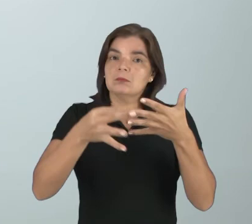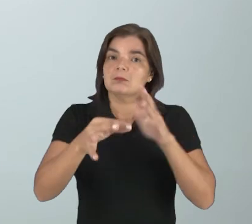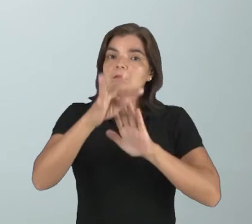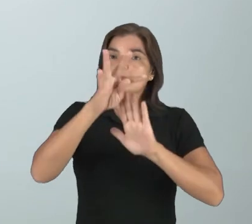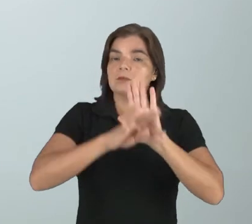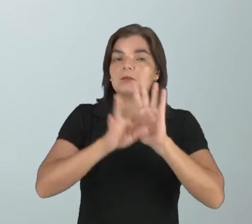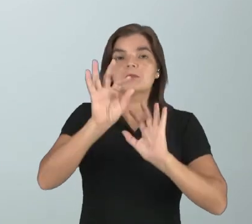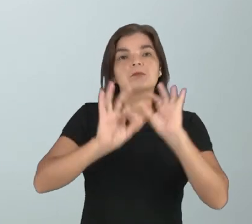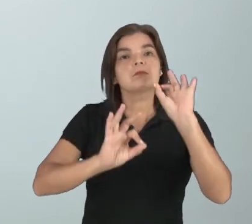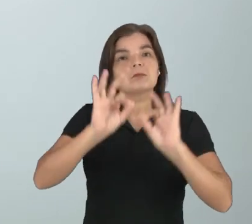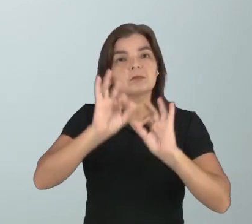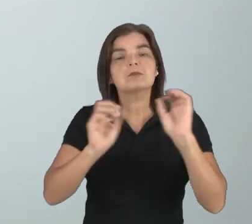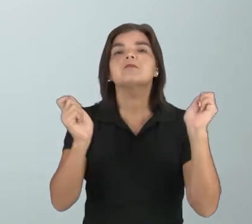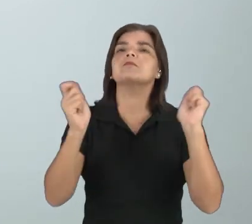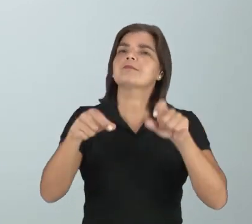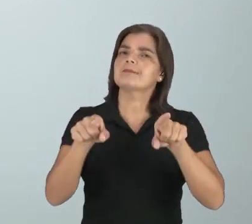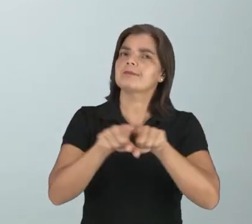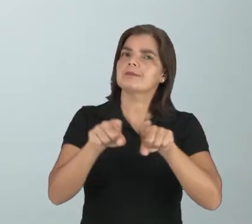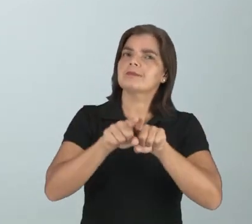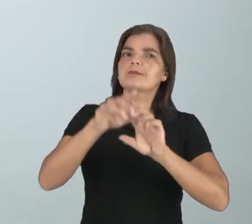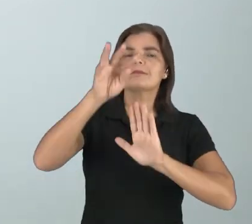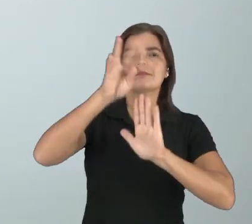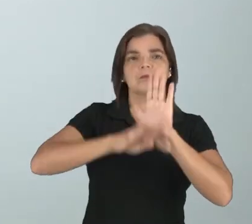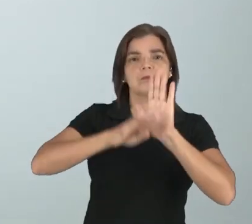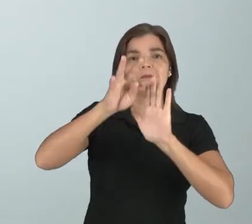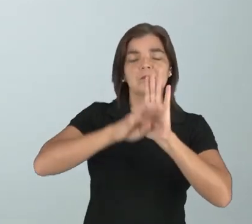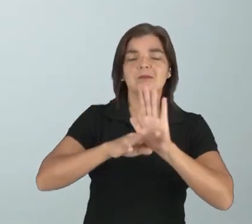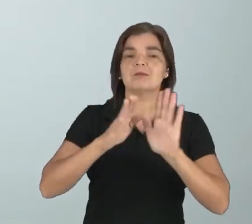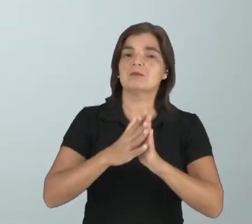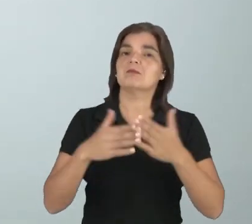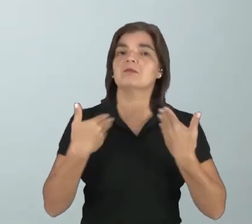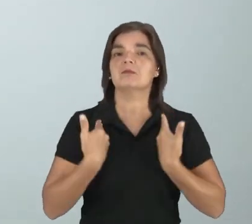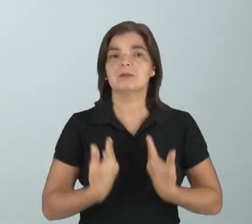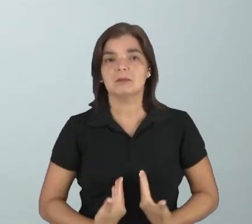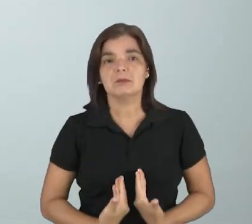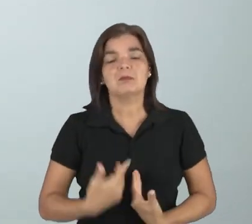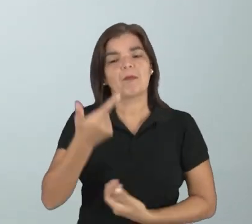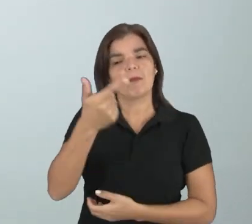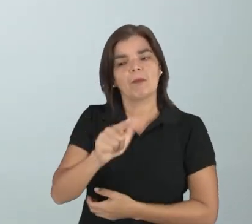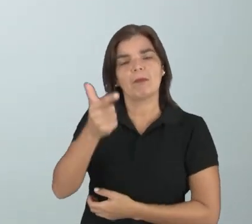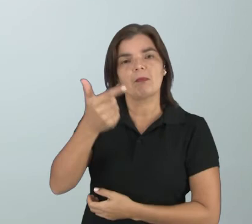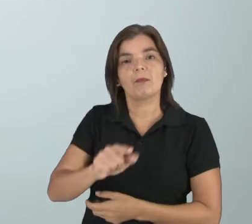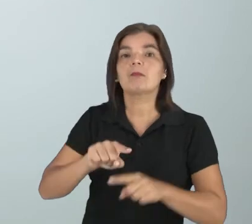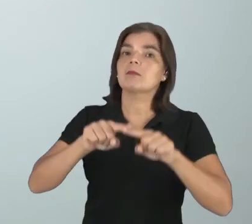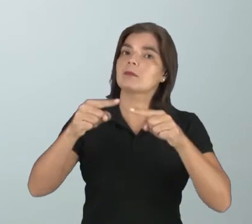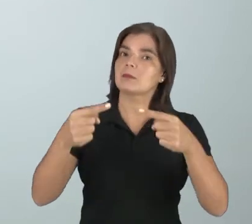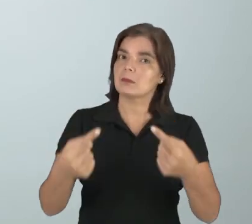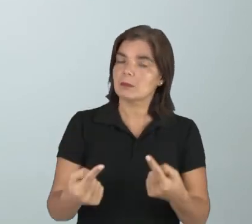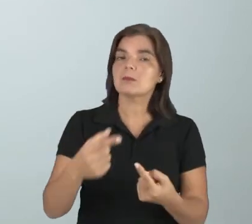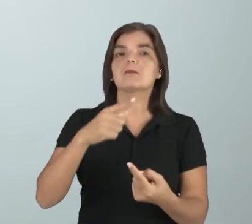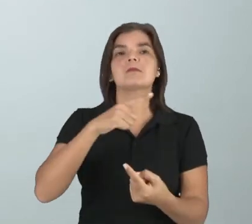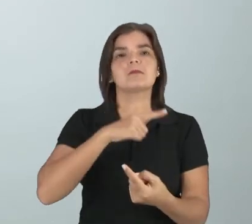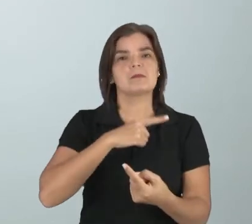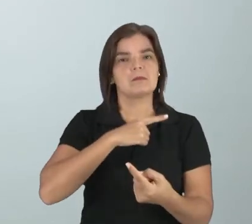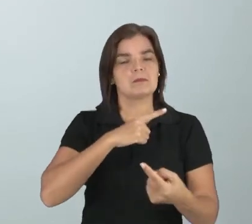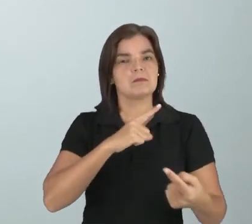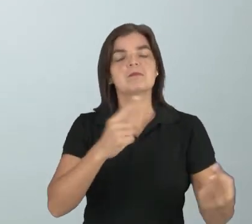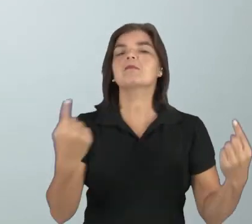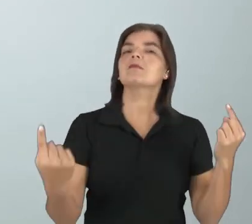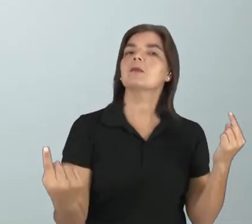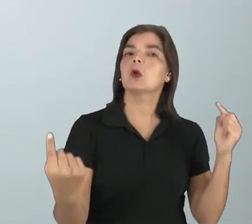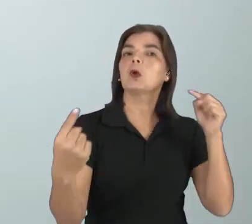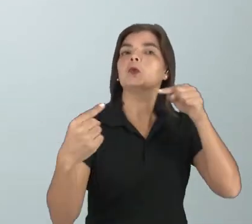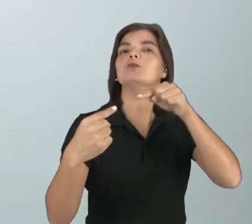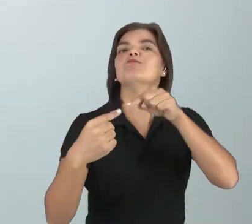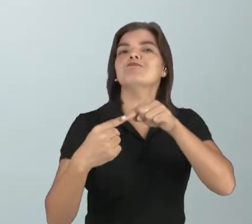serem construídos possa tornar o texto um pouco enfadonho, repetitivo, mas tem uma intenção,